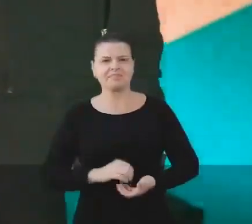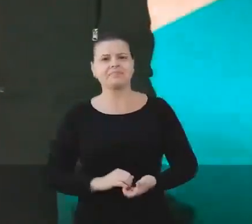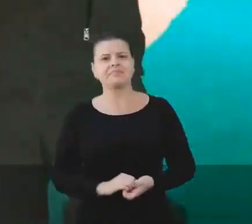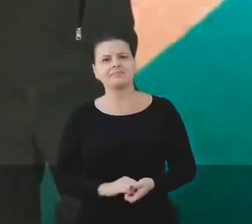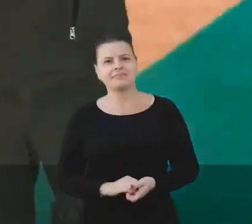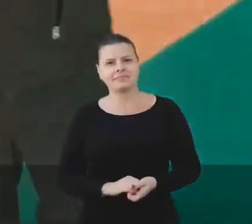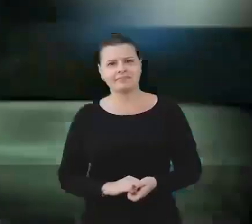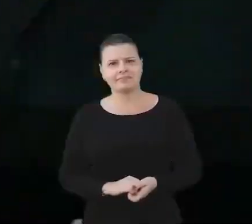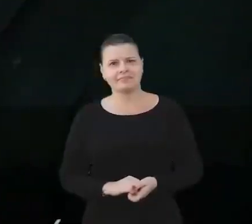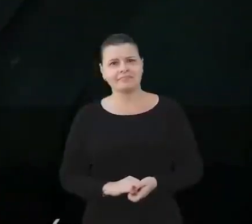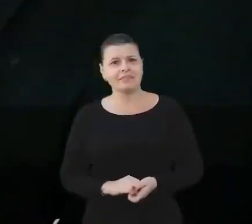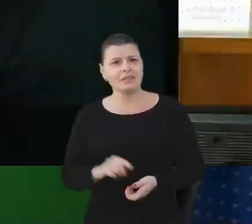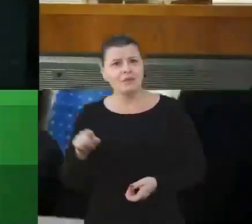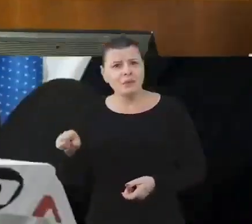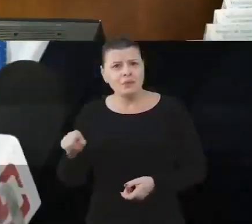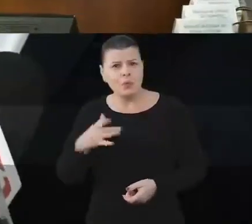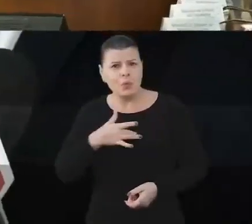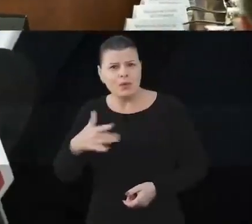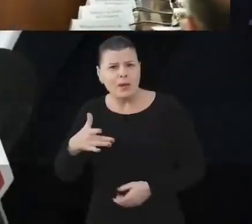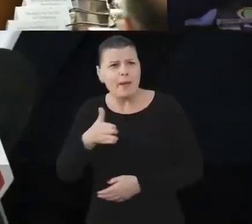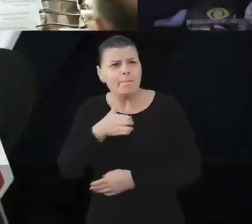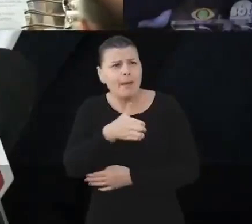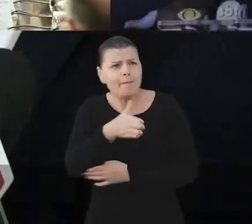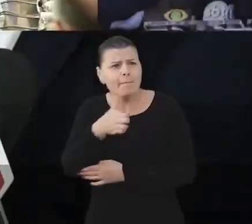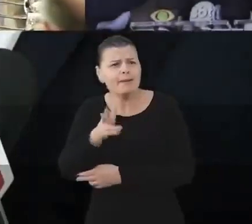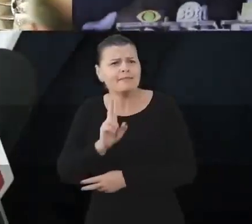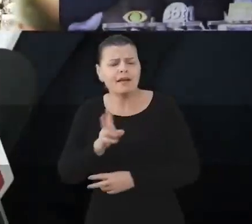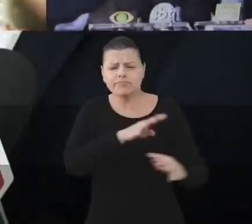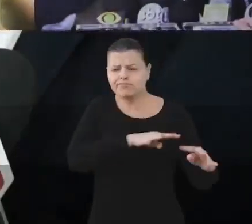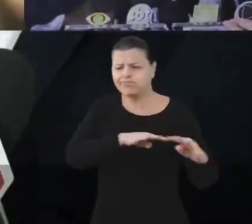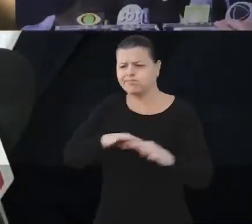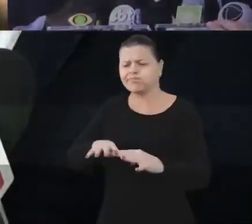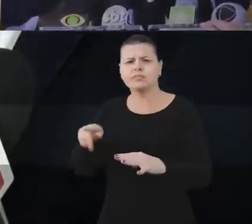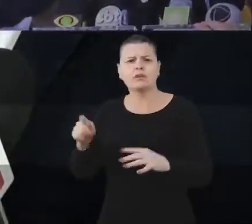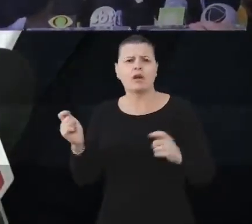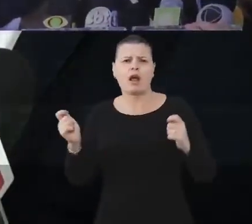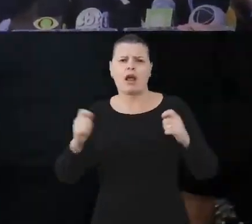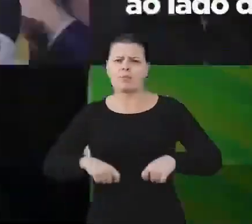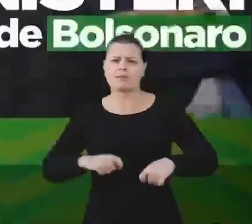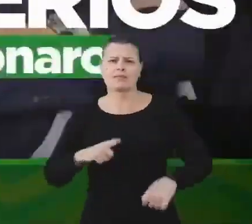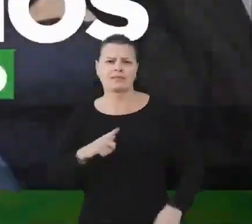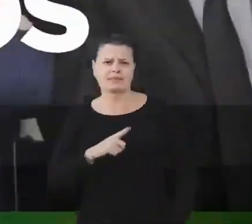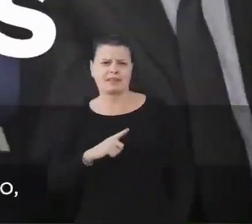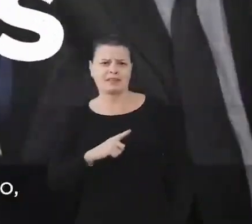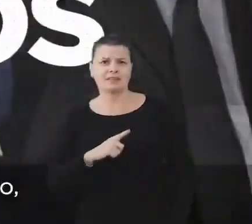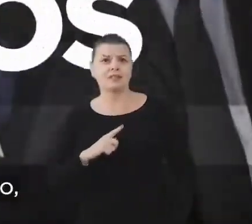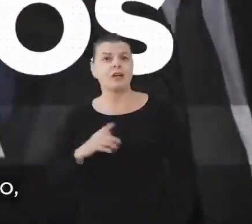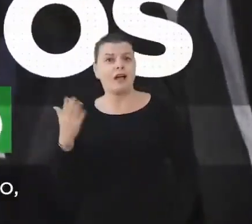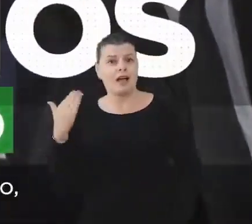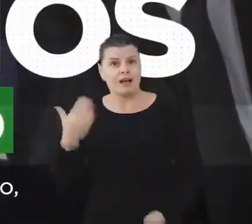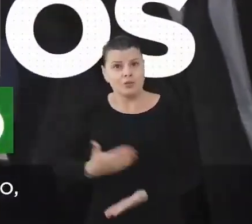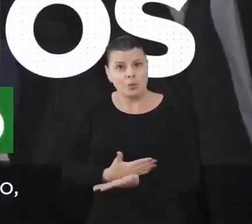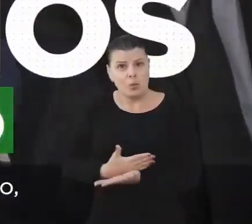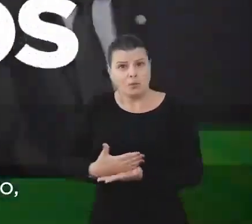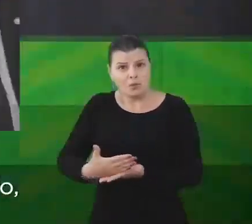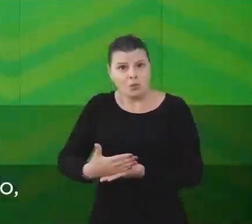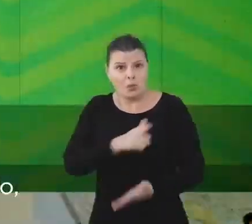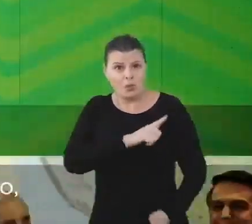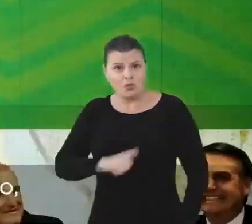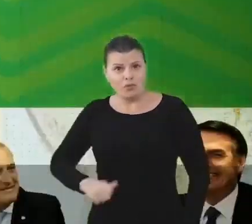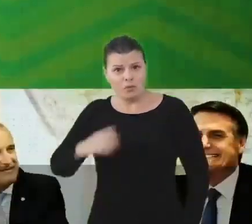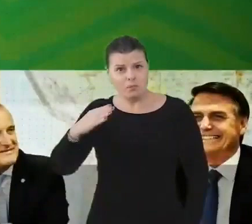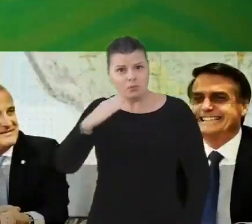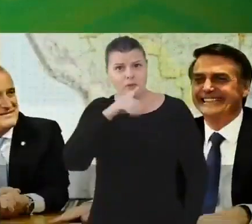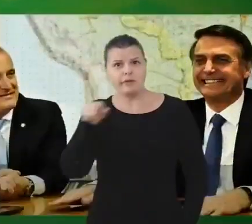Sul. Por onde passou, Onyx demonstrou a sua capacidade. Antes mesmo do início do mandato de